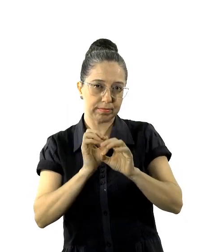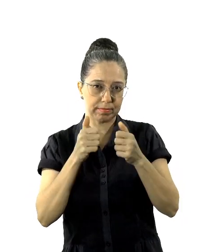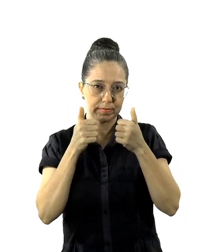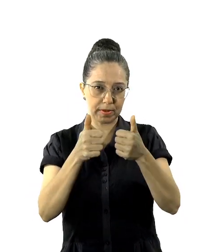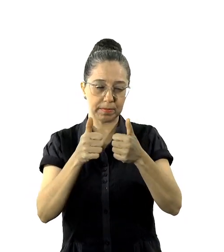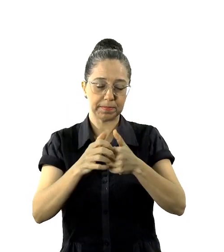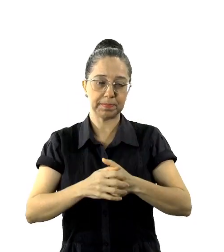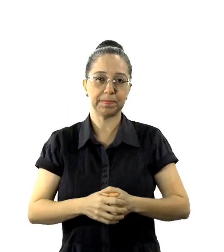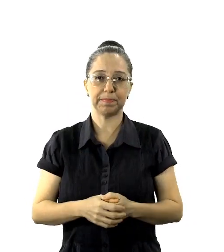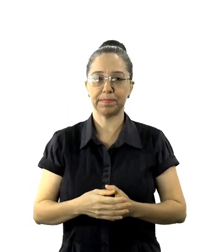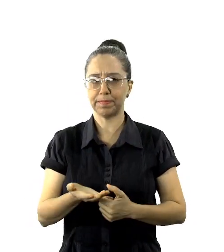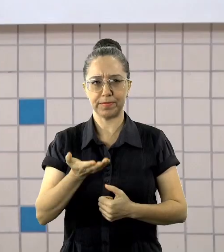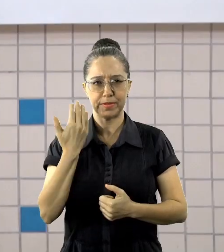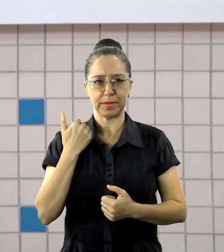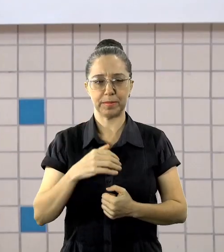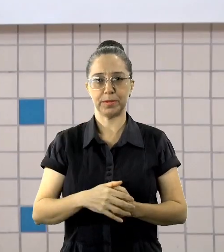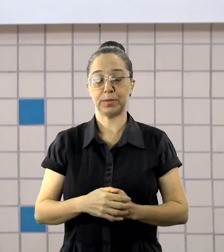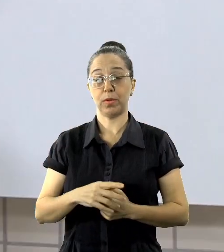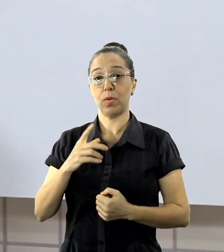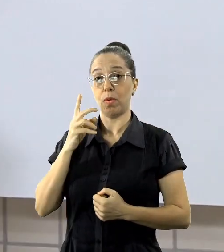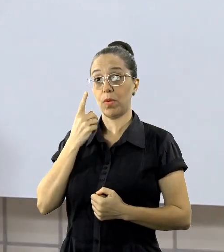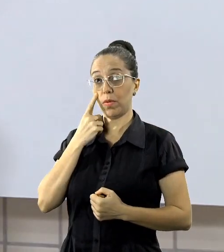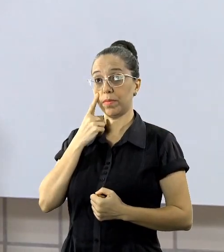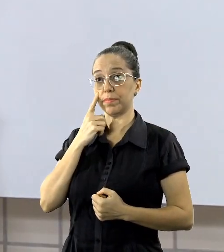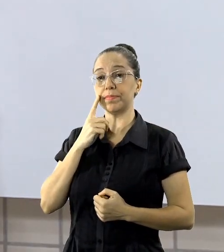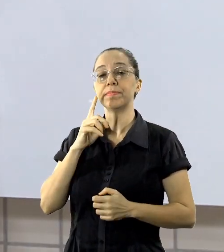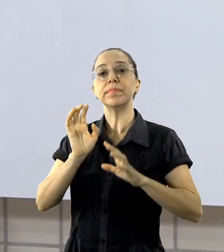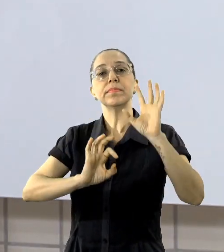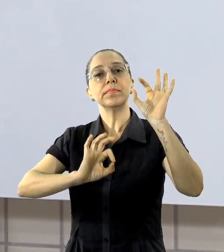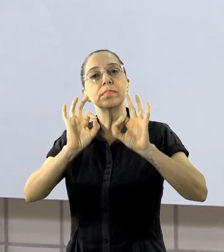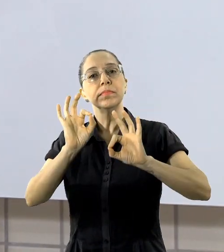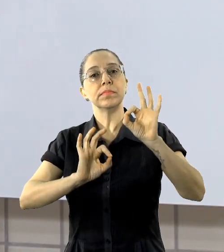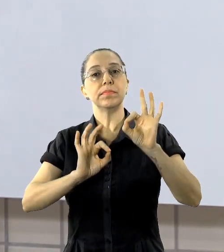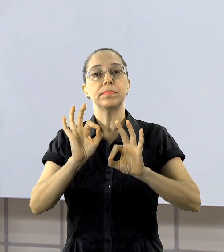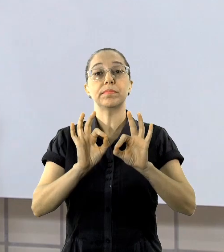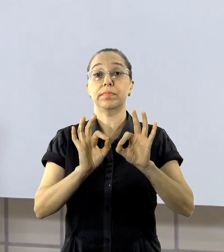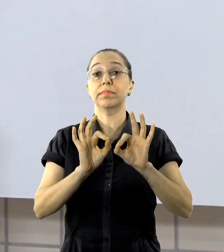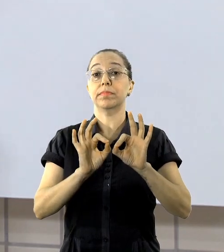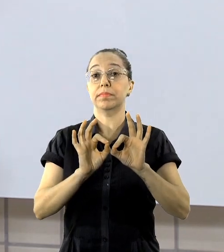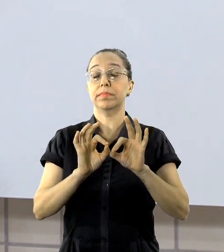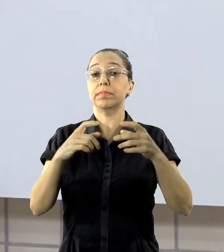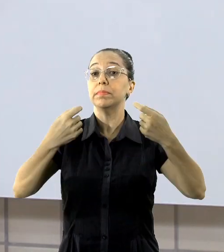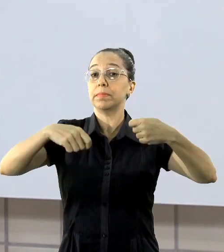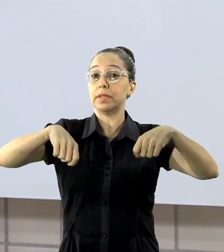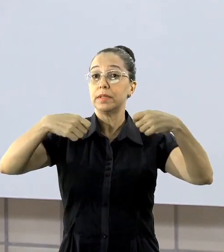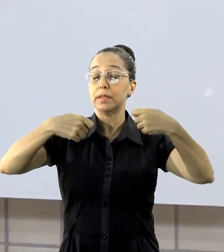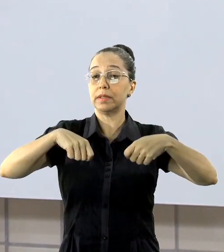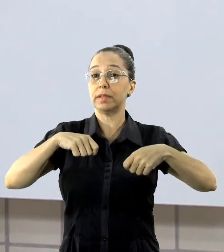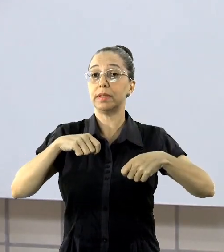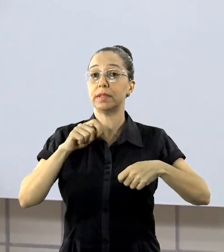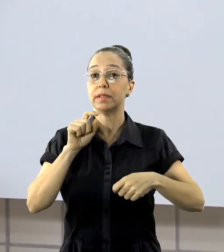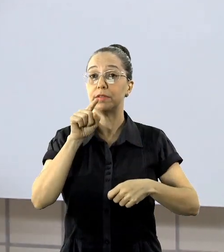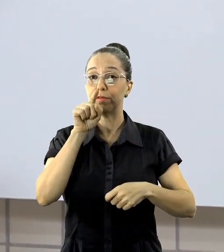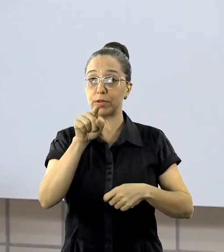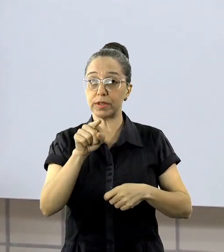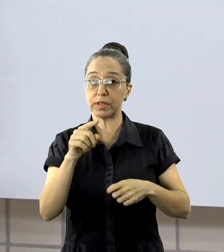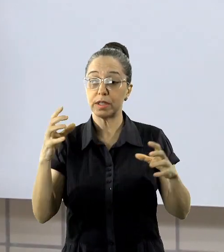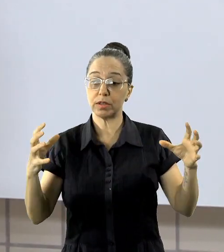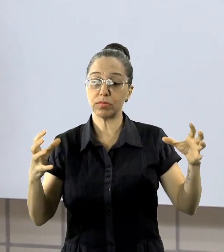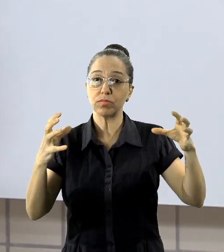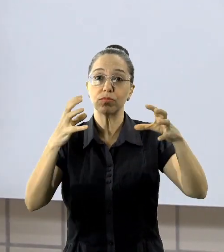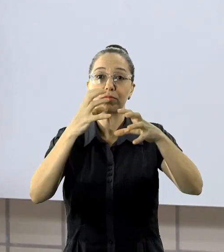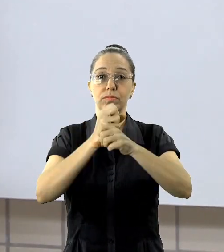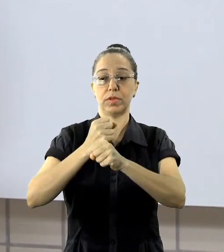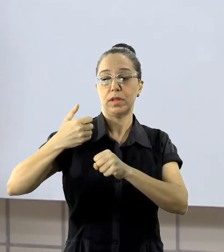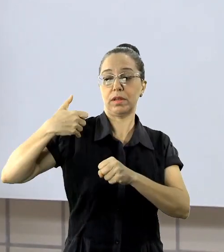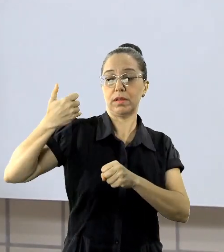fácil. Vamos lá. Veja que, para resolver essa situação, será necessário você juntar a